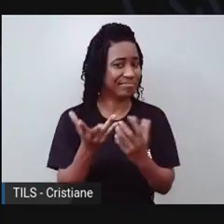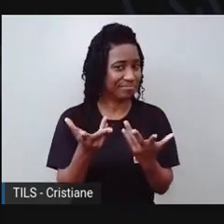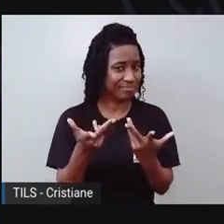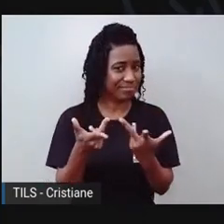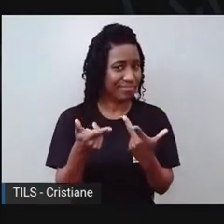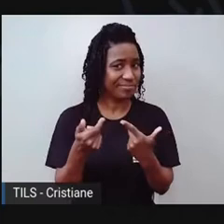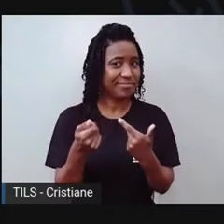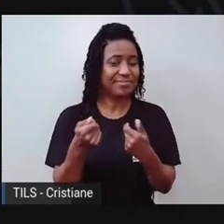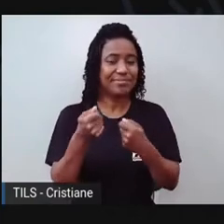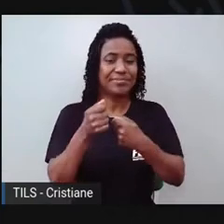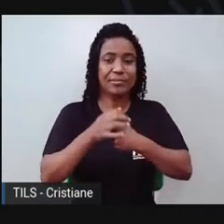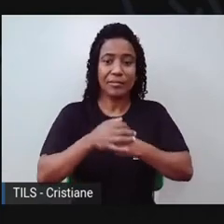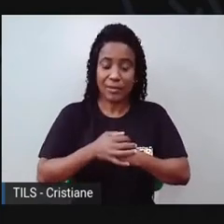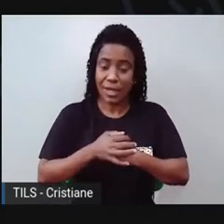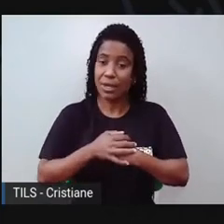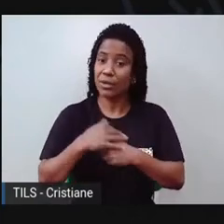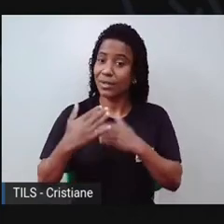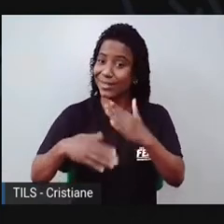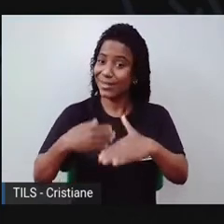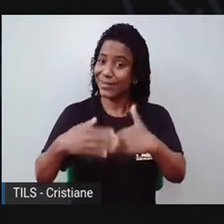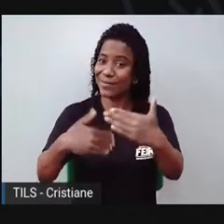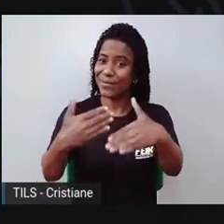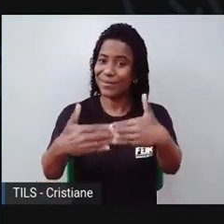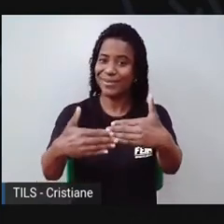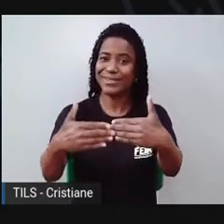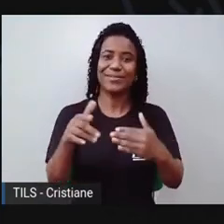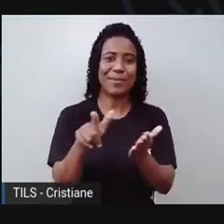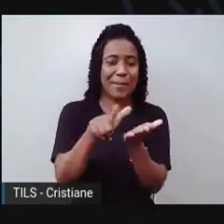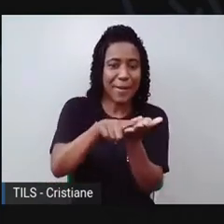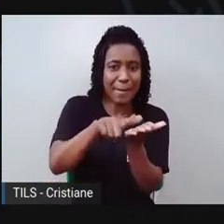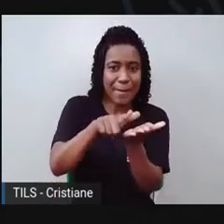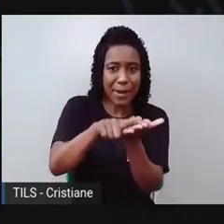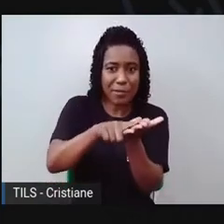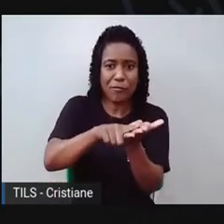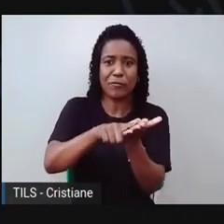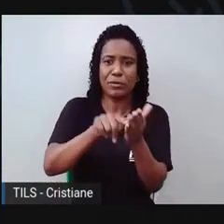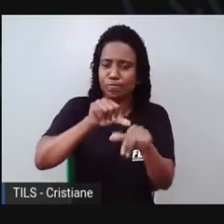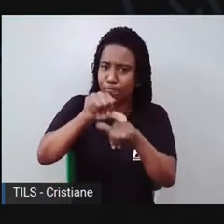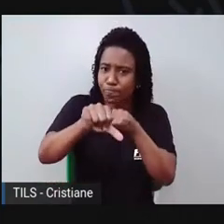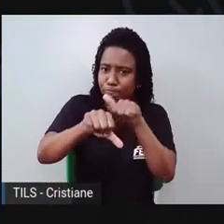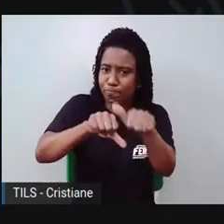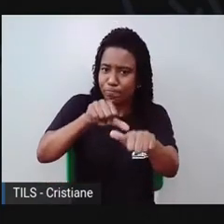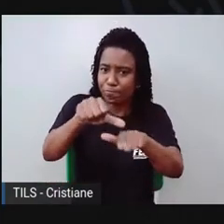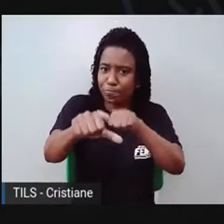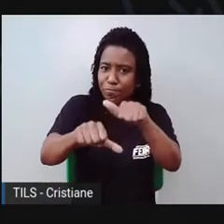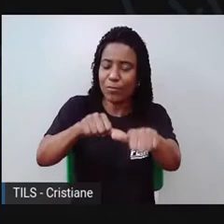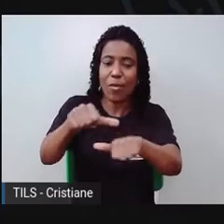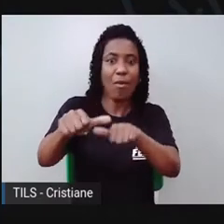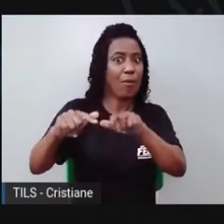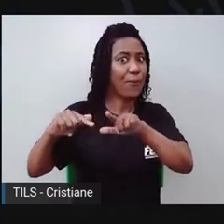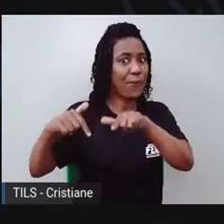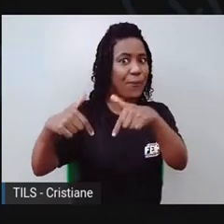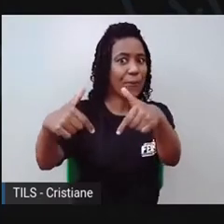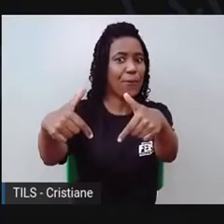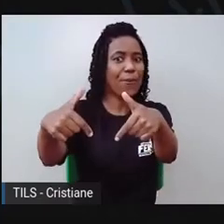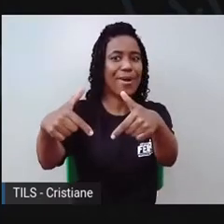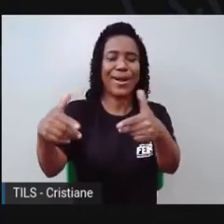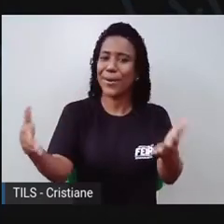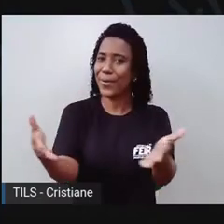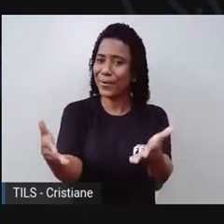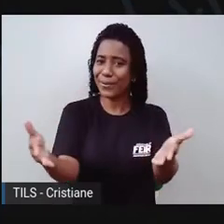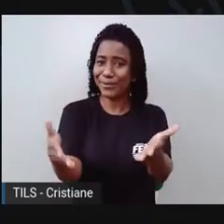foi aperfeiçoando até chegar nos dias de hoje. Porque já pensou, a gente sem papel, como é que a gente ia escrever